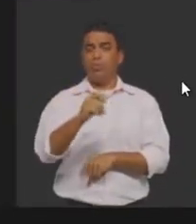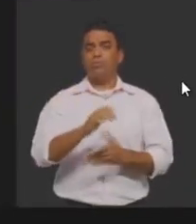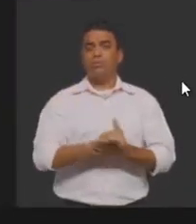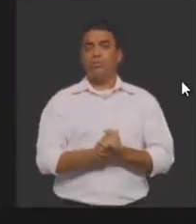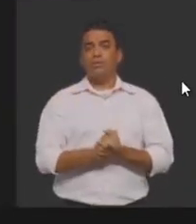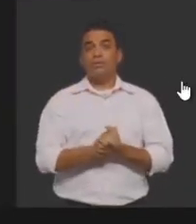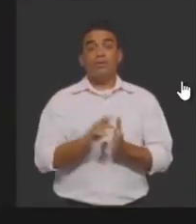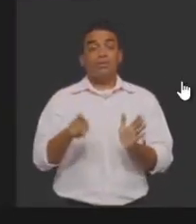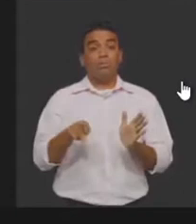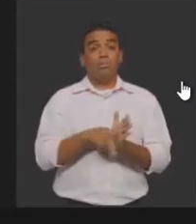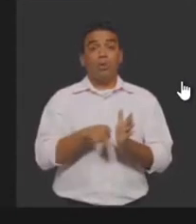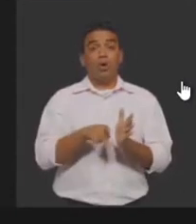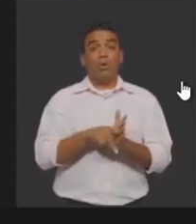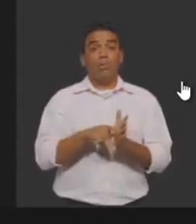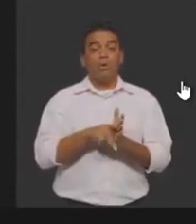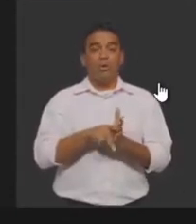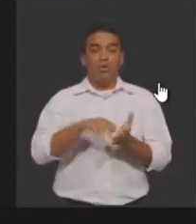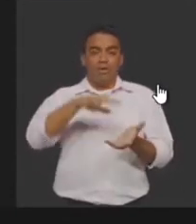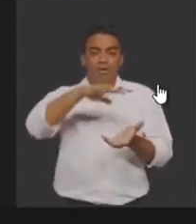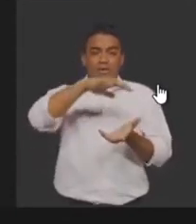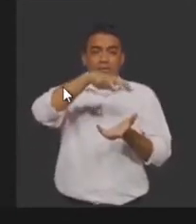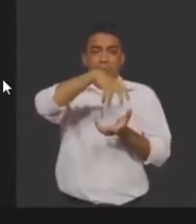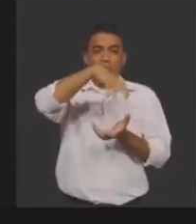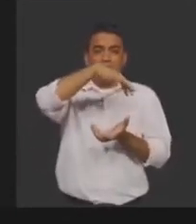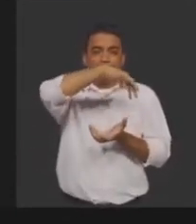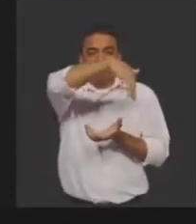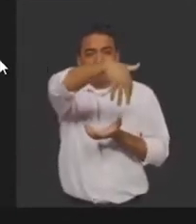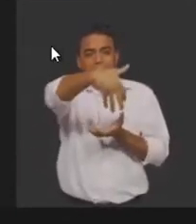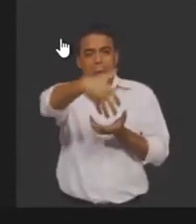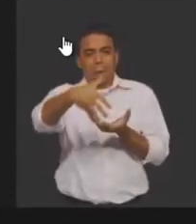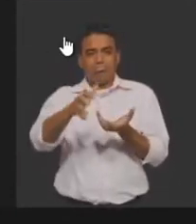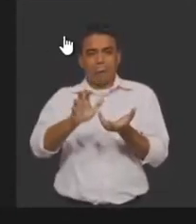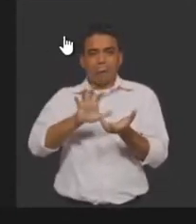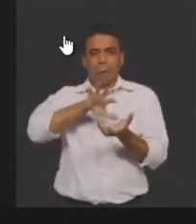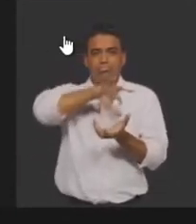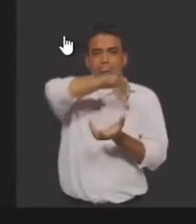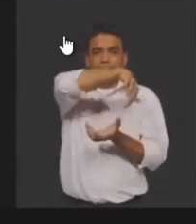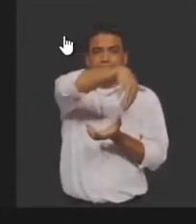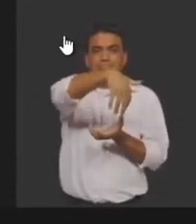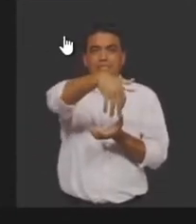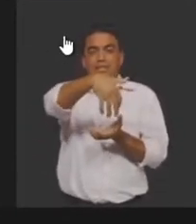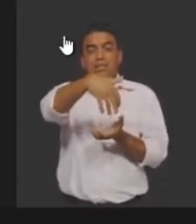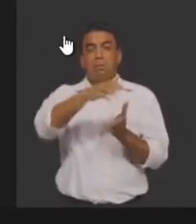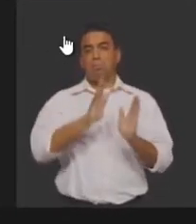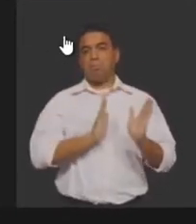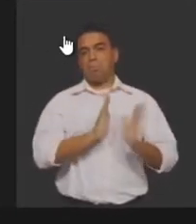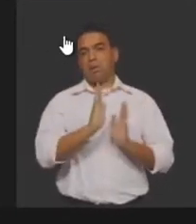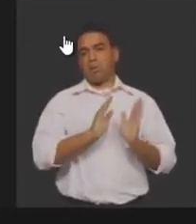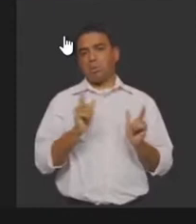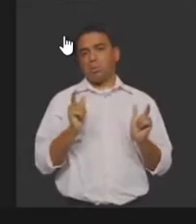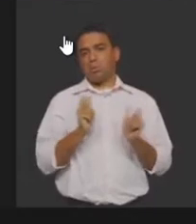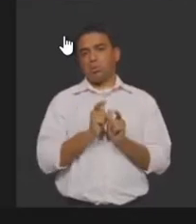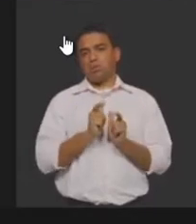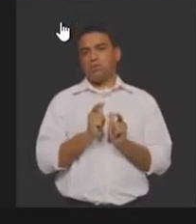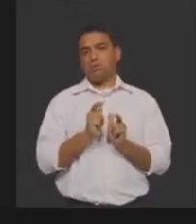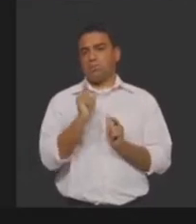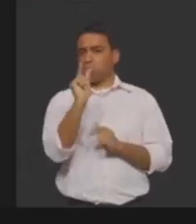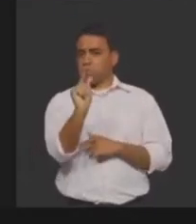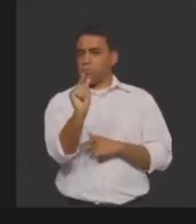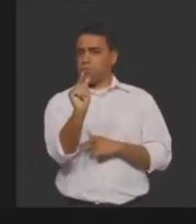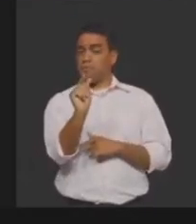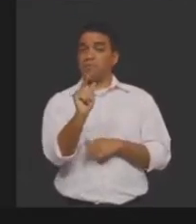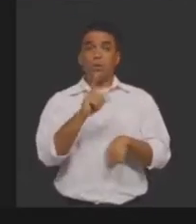da atmosfera analisado em um certo período de tempo relativamente curto, que pode variar